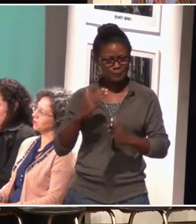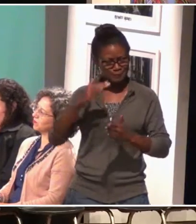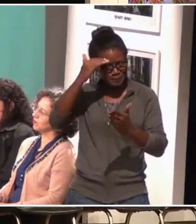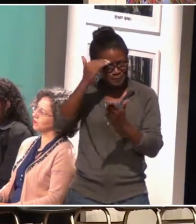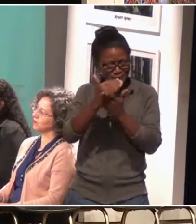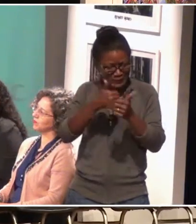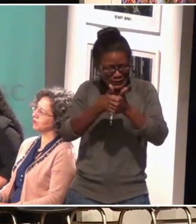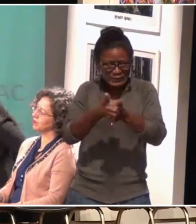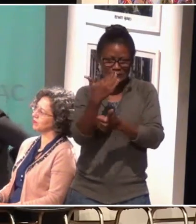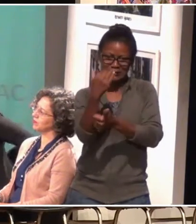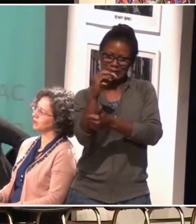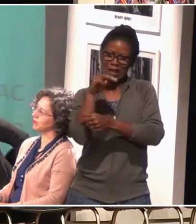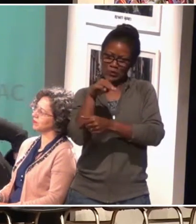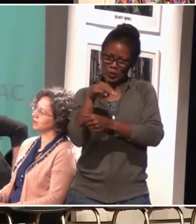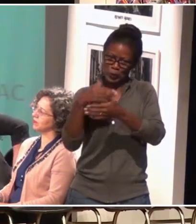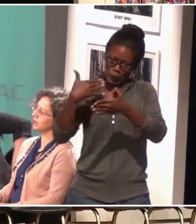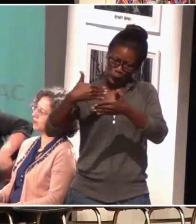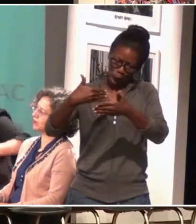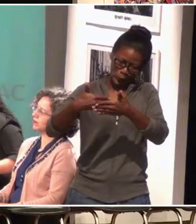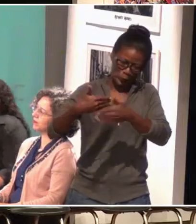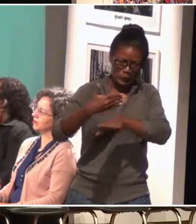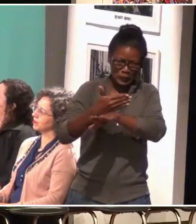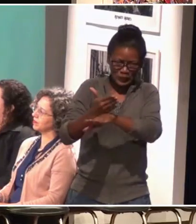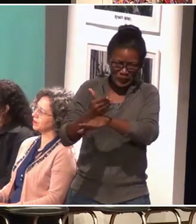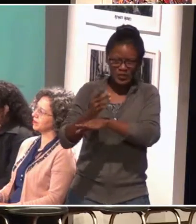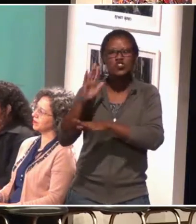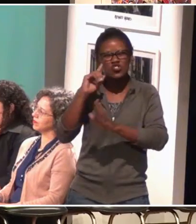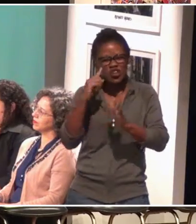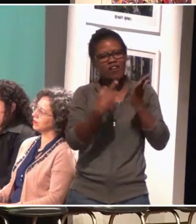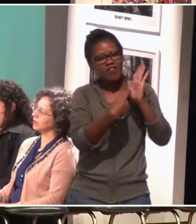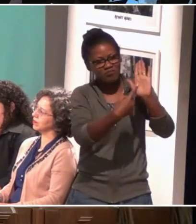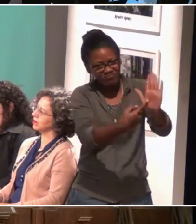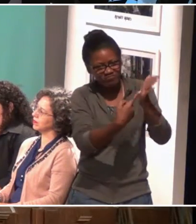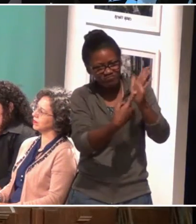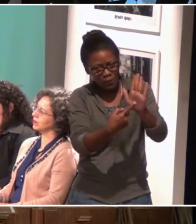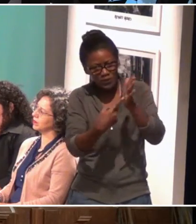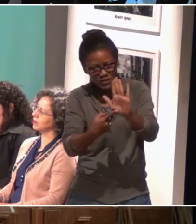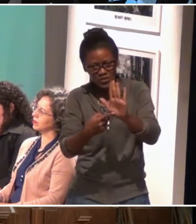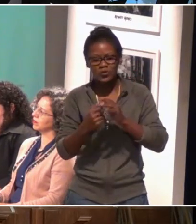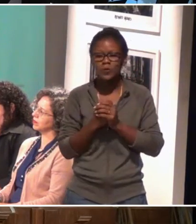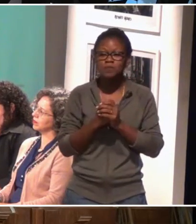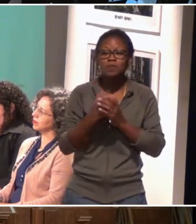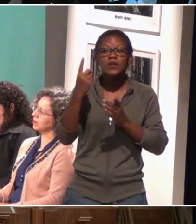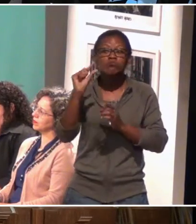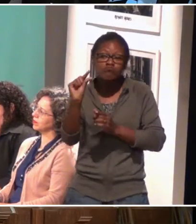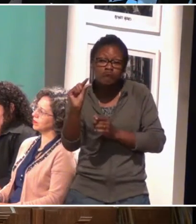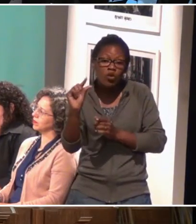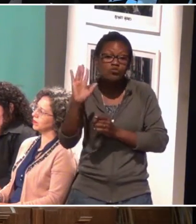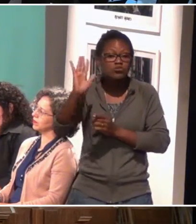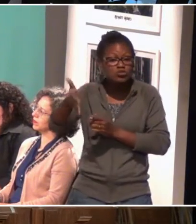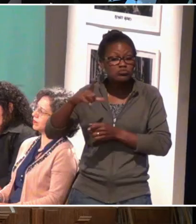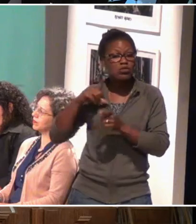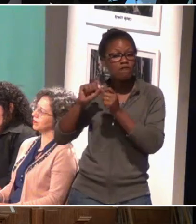numa apresentação recente que nós fizemos lá na Universidade Federal do Acre, com um pouco do que nós temos hoje